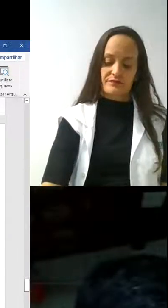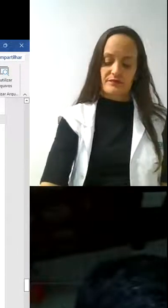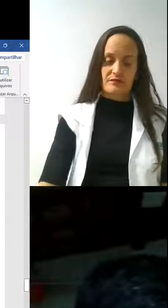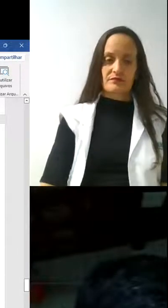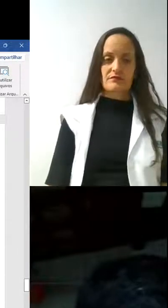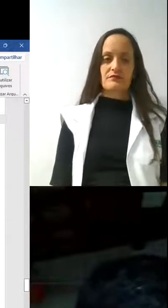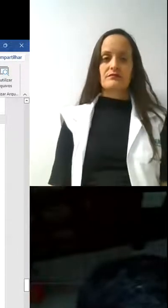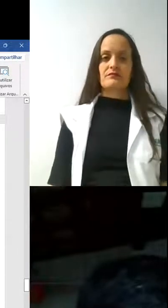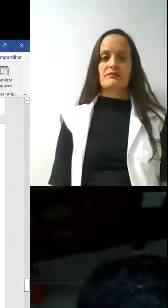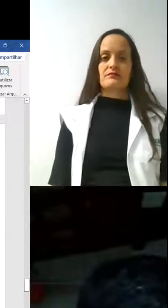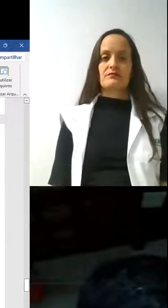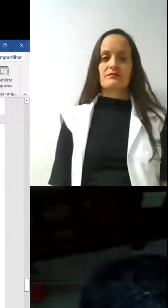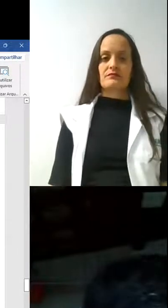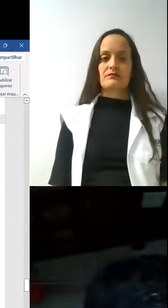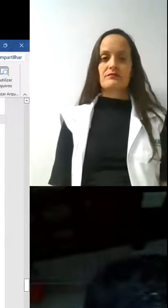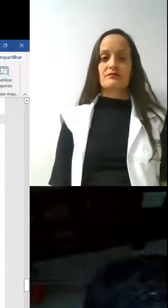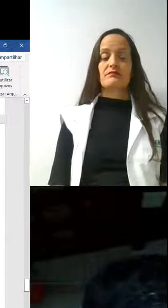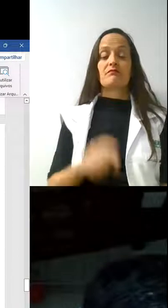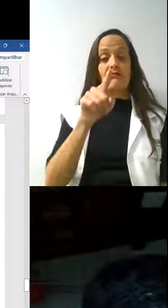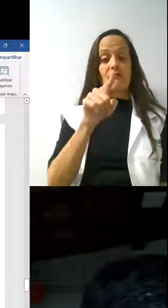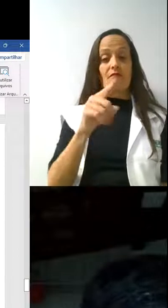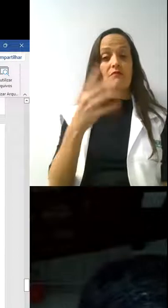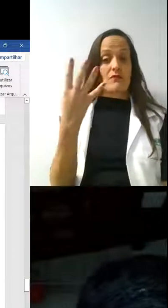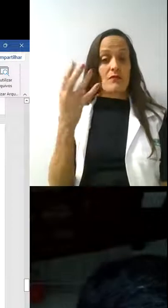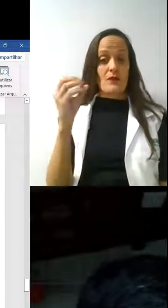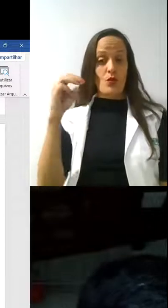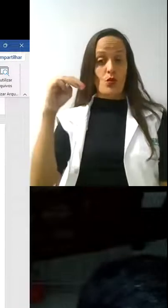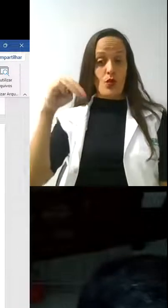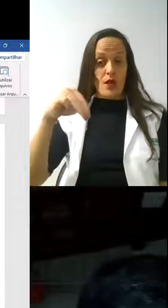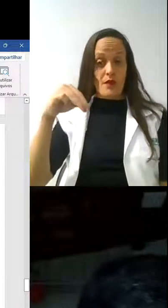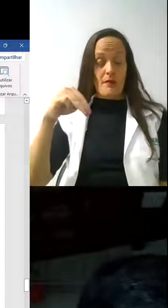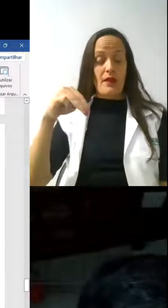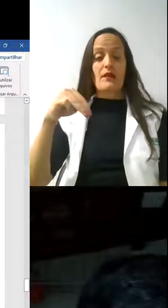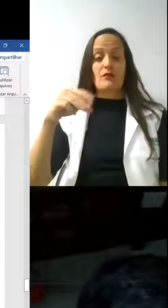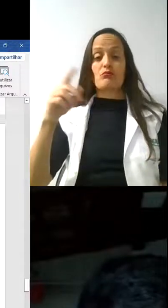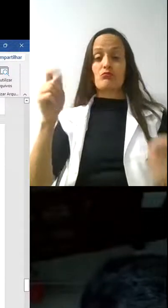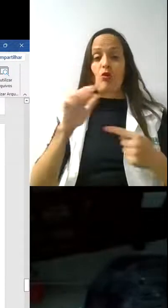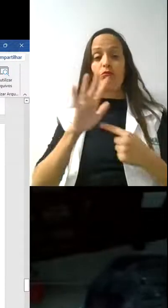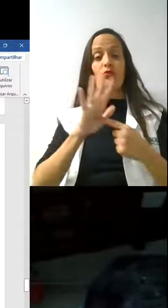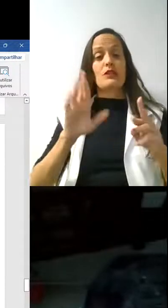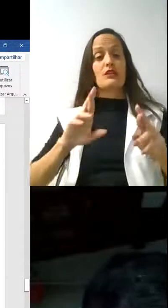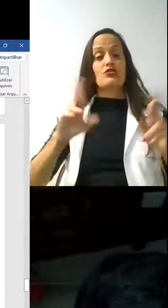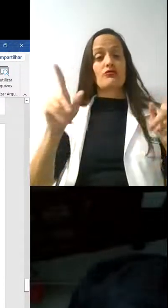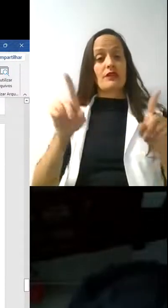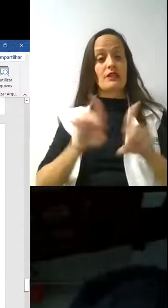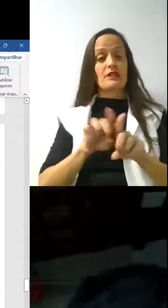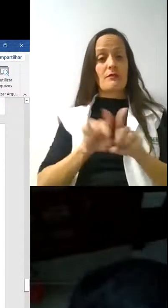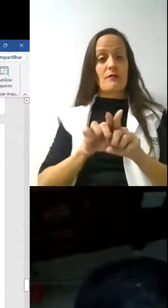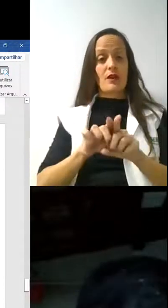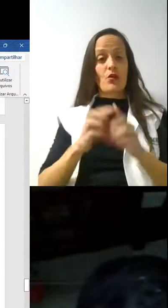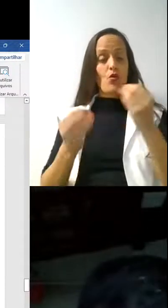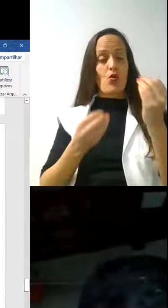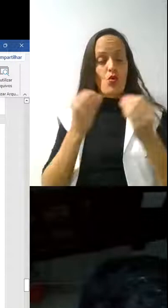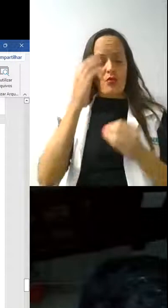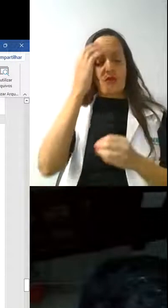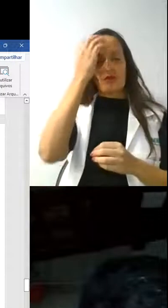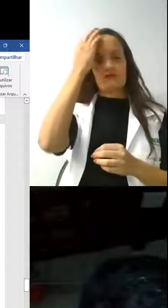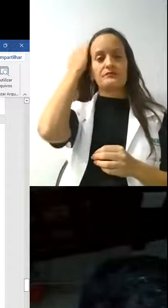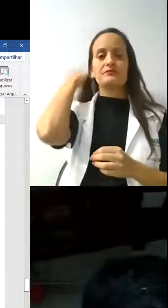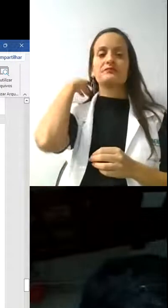Esse valor aqui, ó, ele pode ser representado em diferentes escalas, né? Esse valor real que a gente tem,